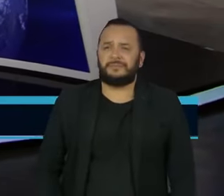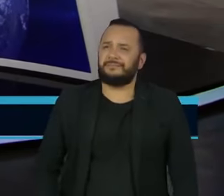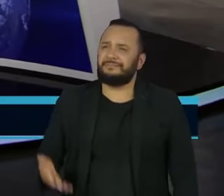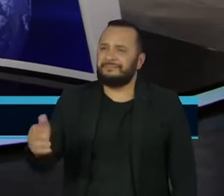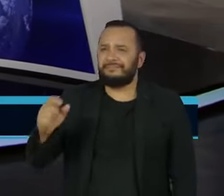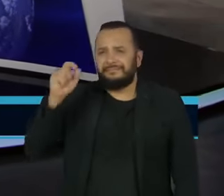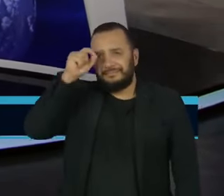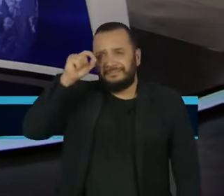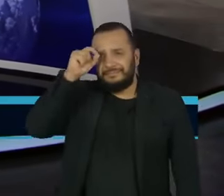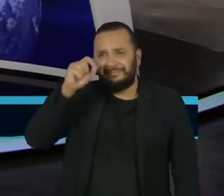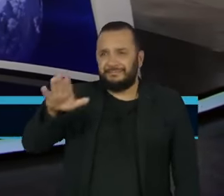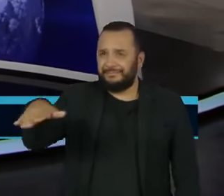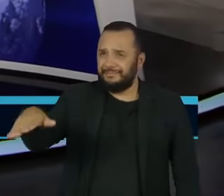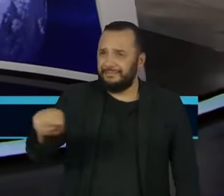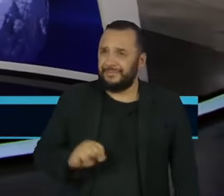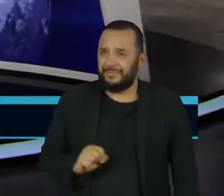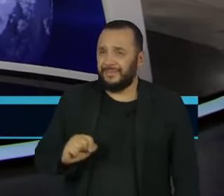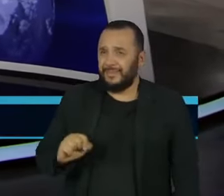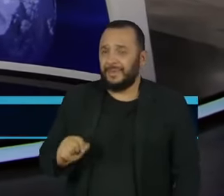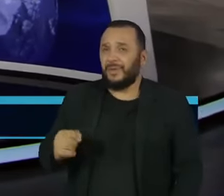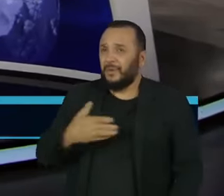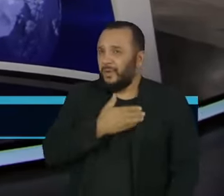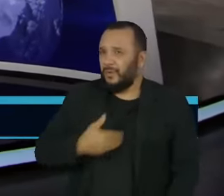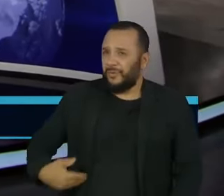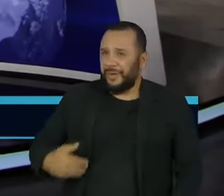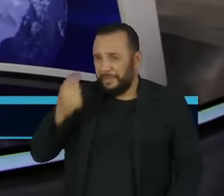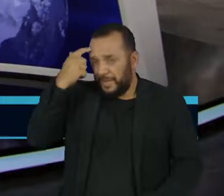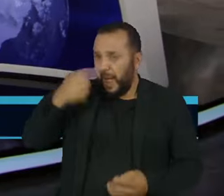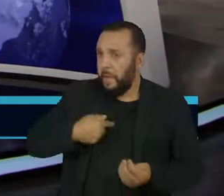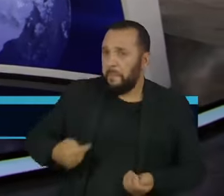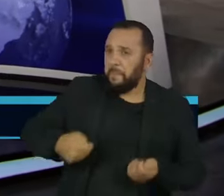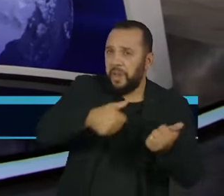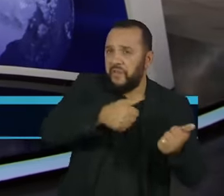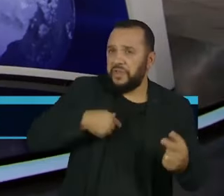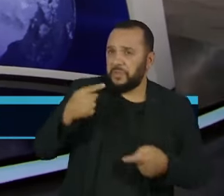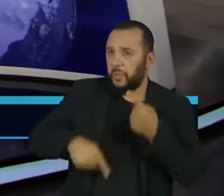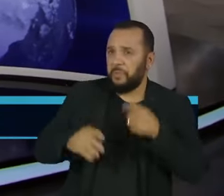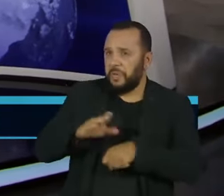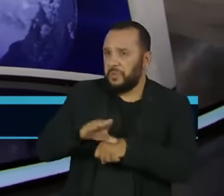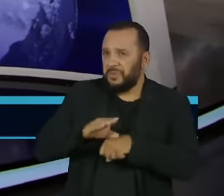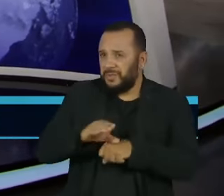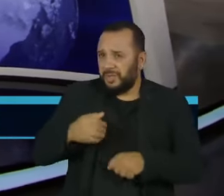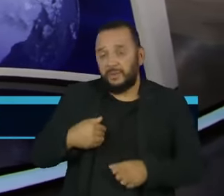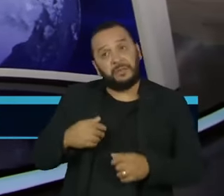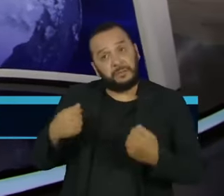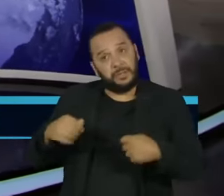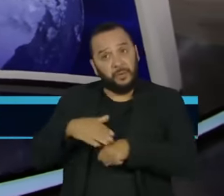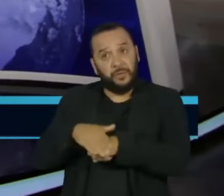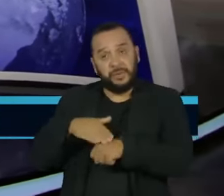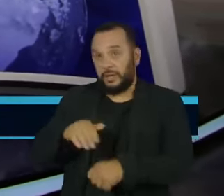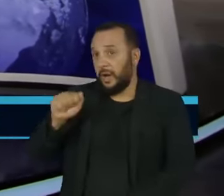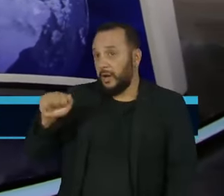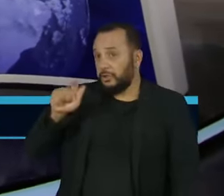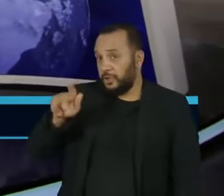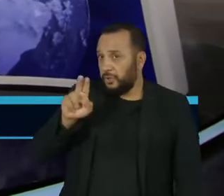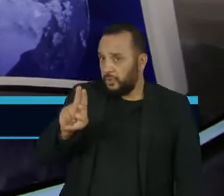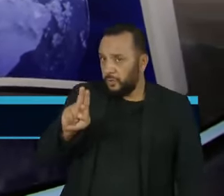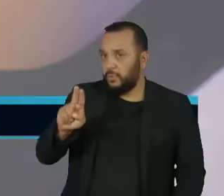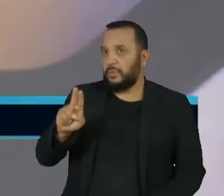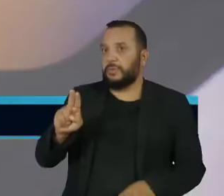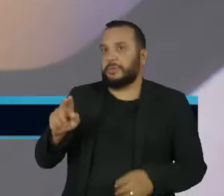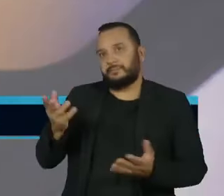Sérgio se o governo entende que a desoneração é inconstitucional o melhor caminho não seria acionar a Agu para ir ao